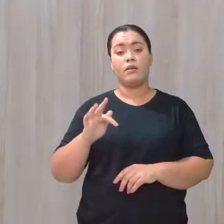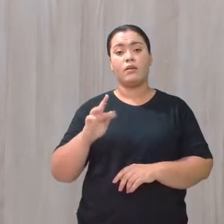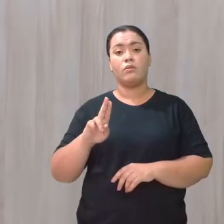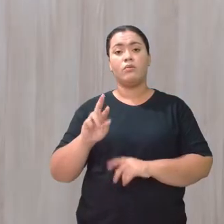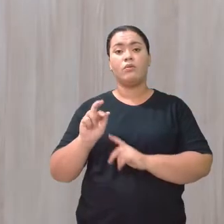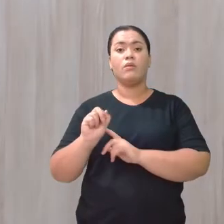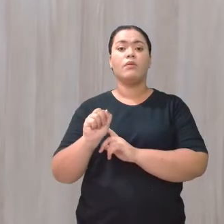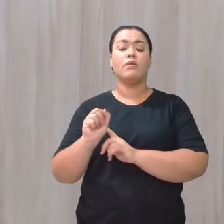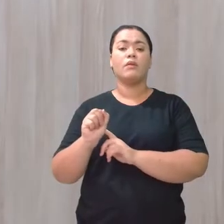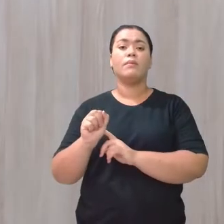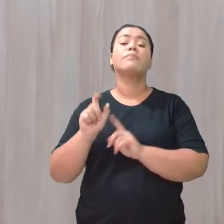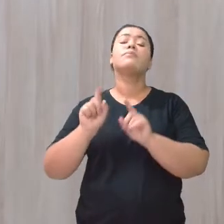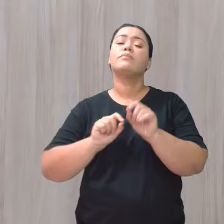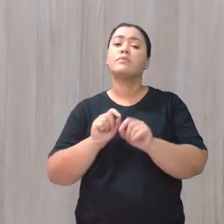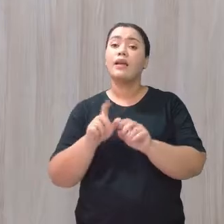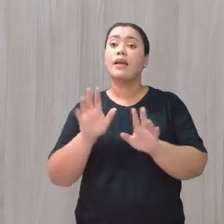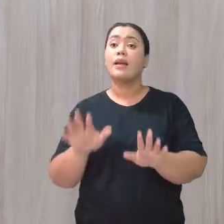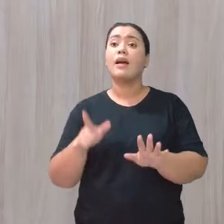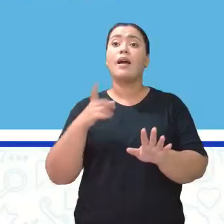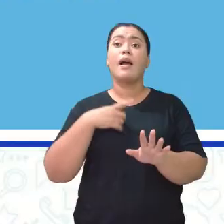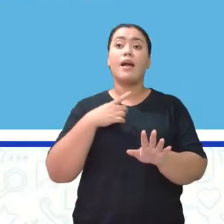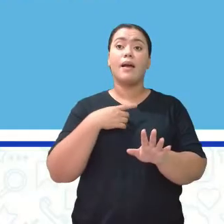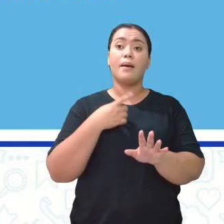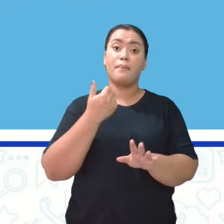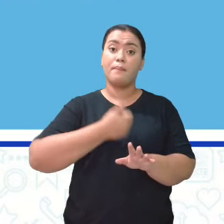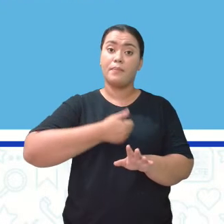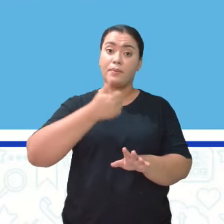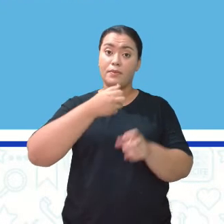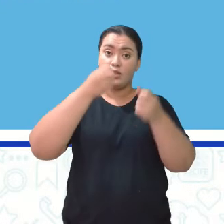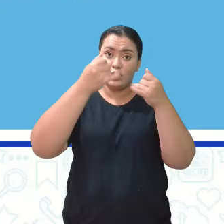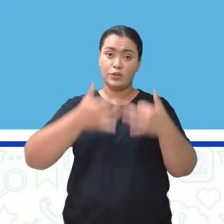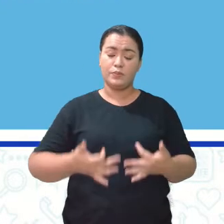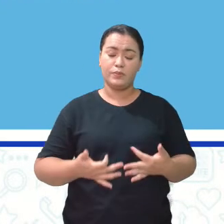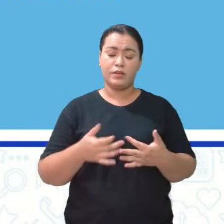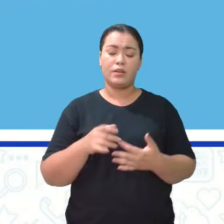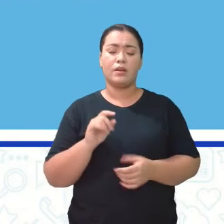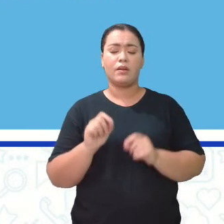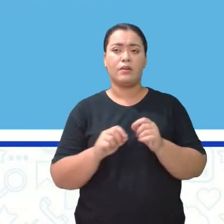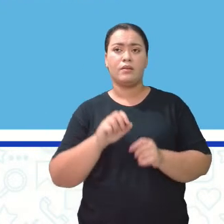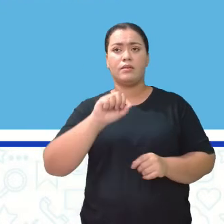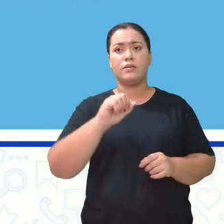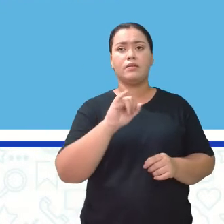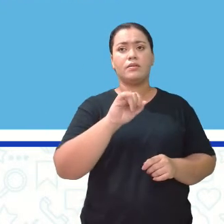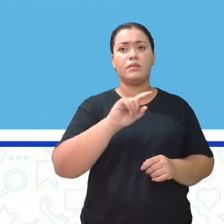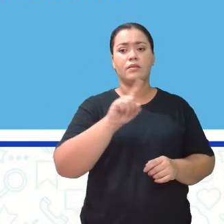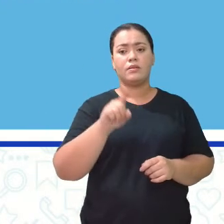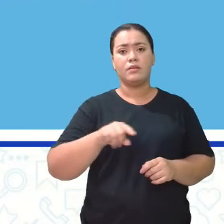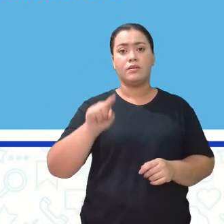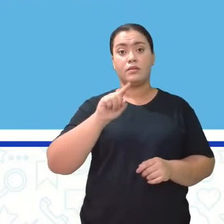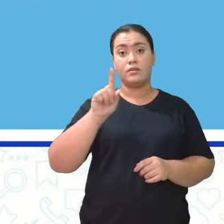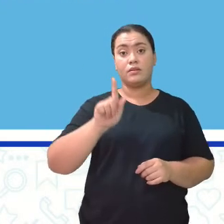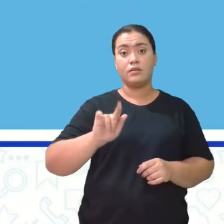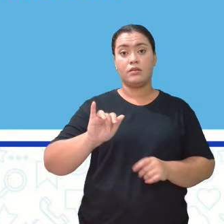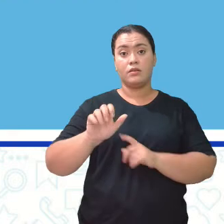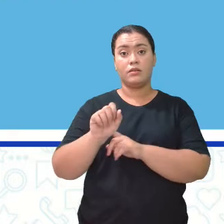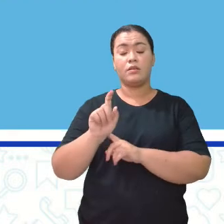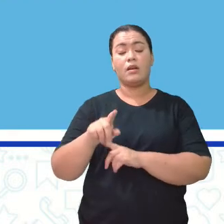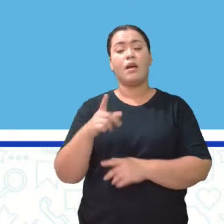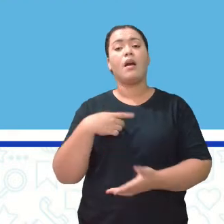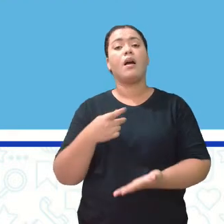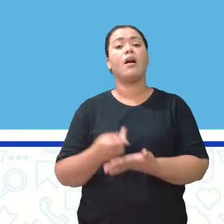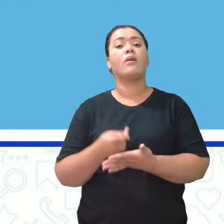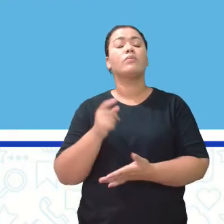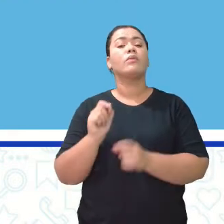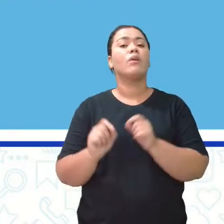sobre. Primeiro, vamos ver as marés de cisígia. E o que é isso? Então, elas ocorrem